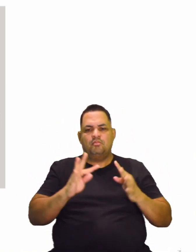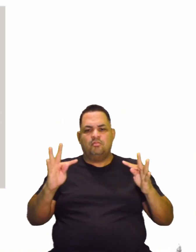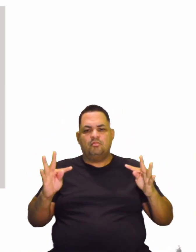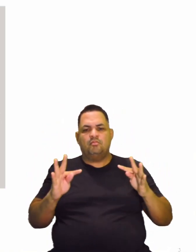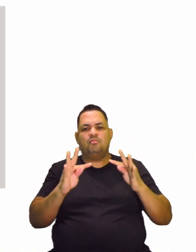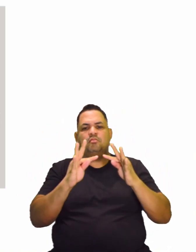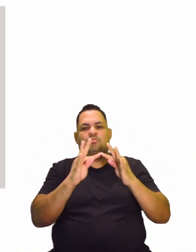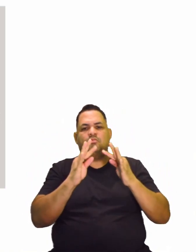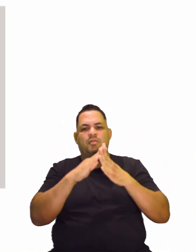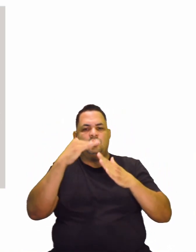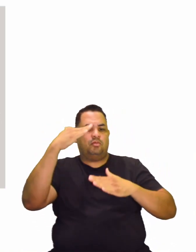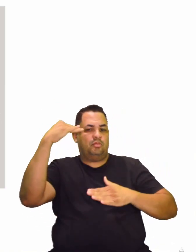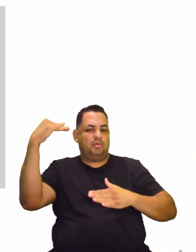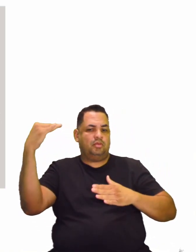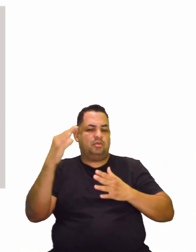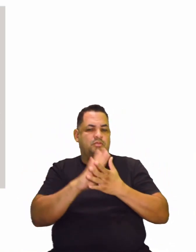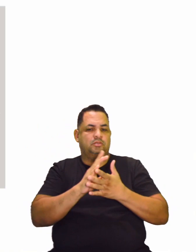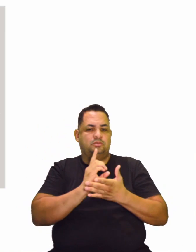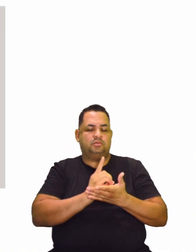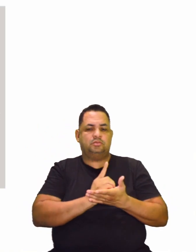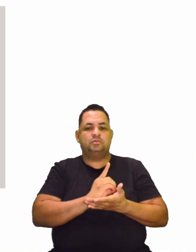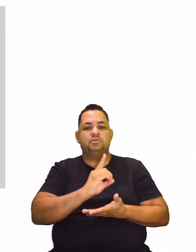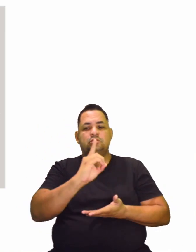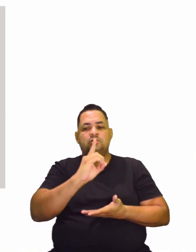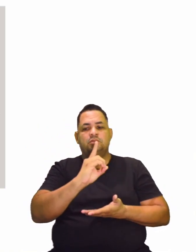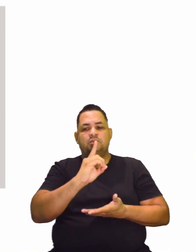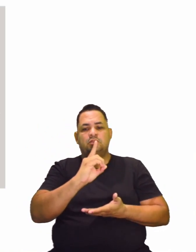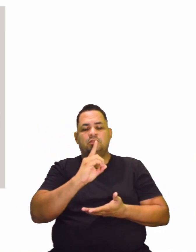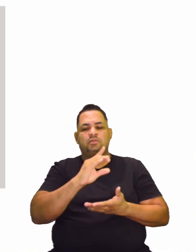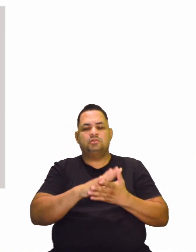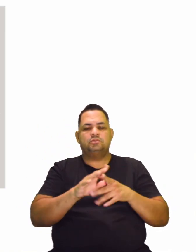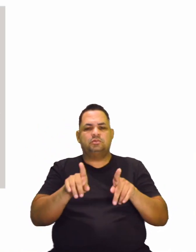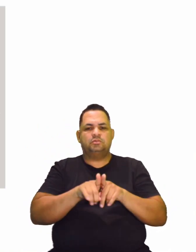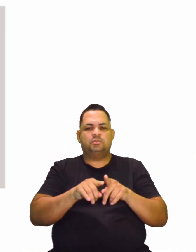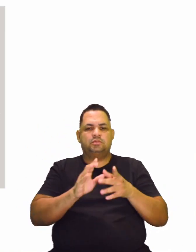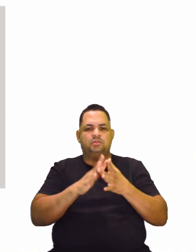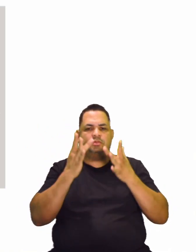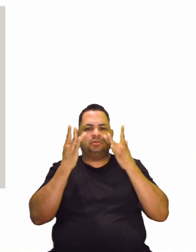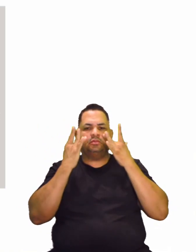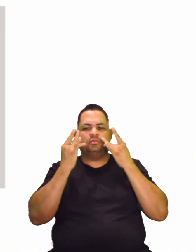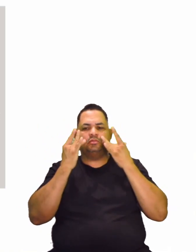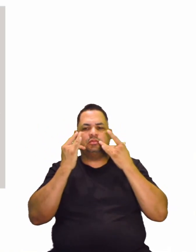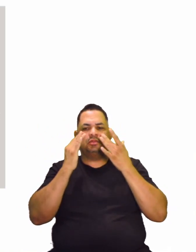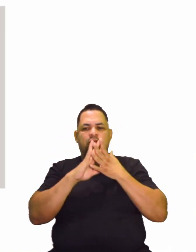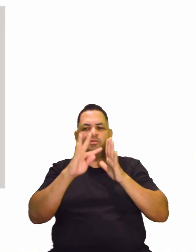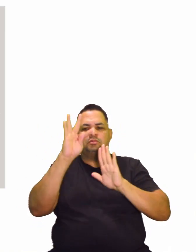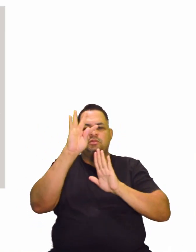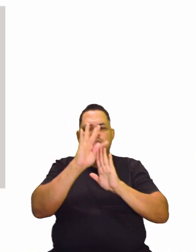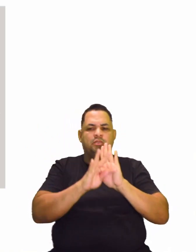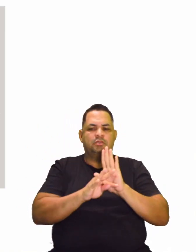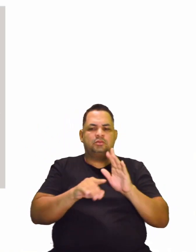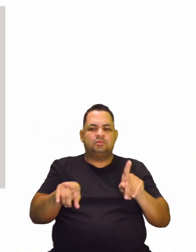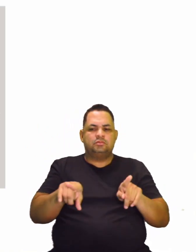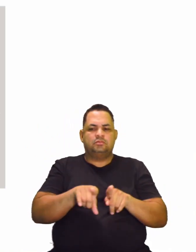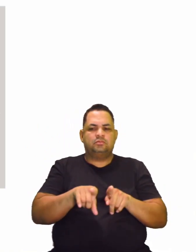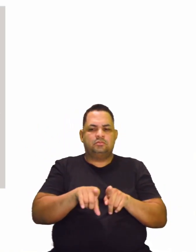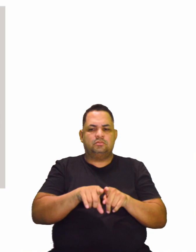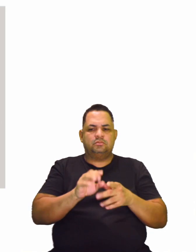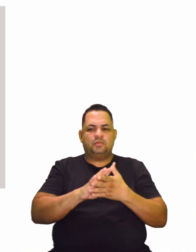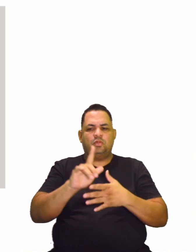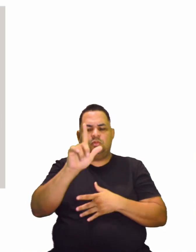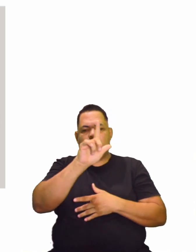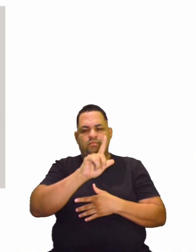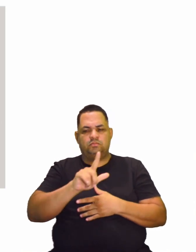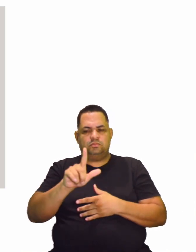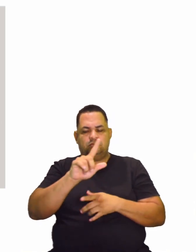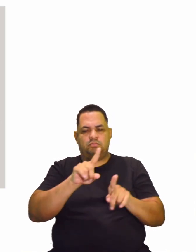a esses deuses. Inclusive o teatro, né? Muitos textos teatrais ou textos literários, que eu vou